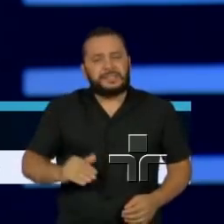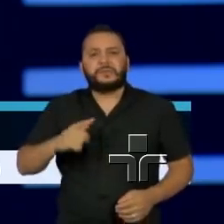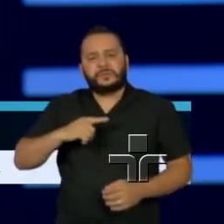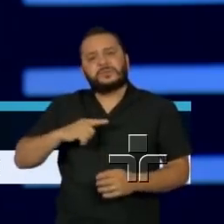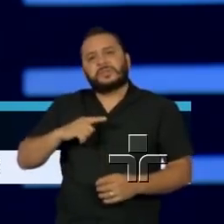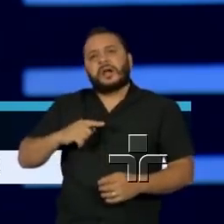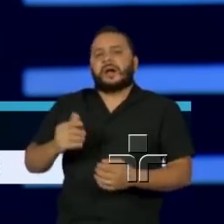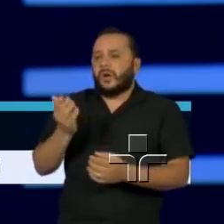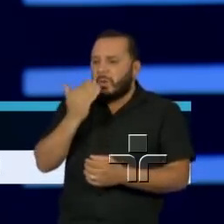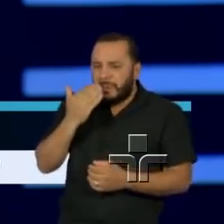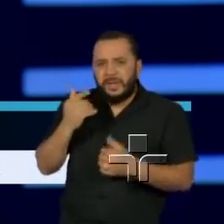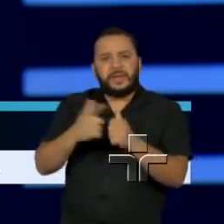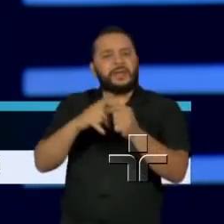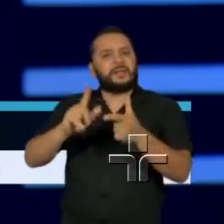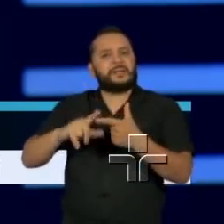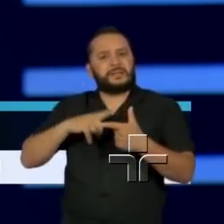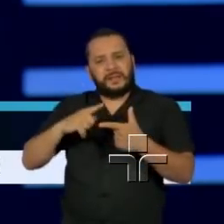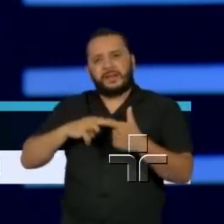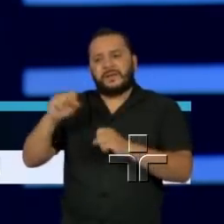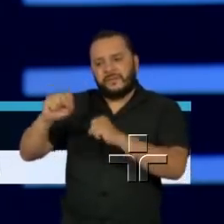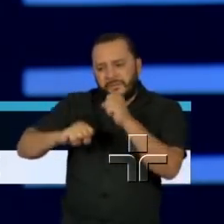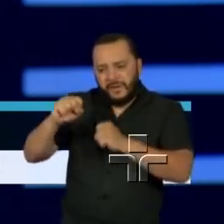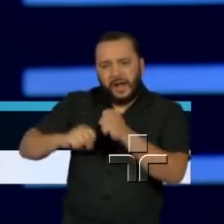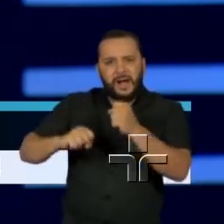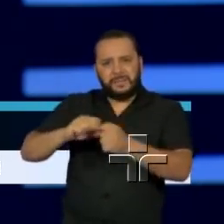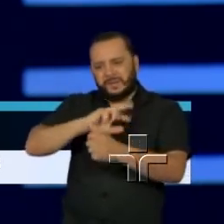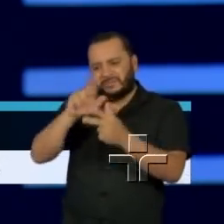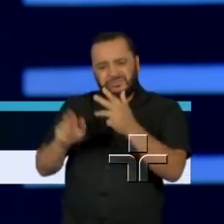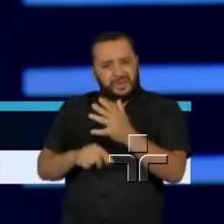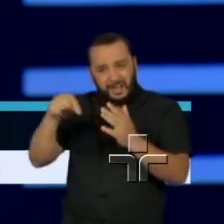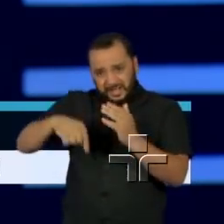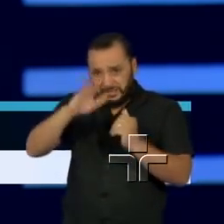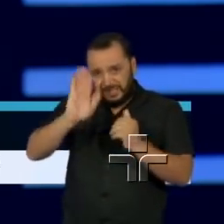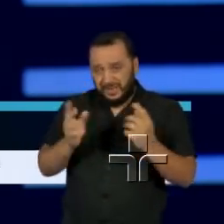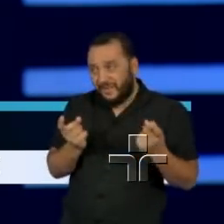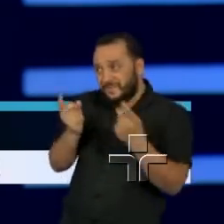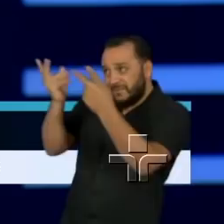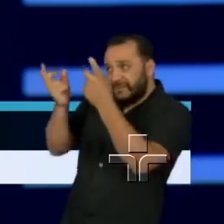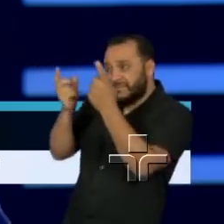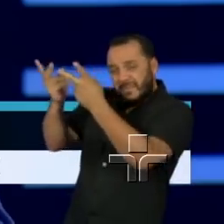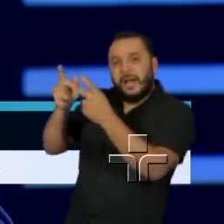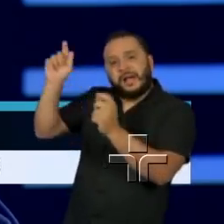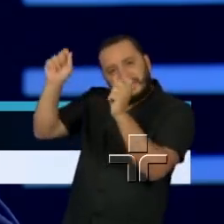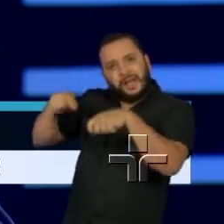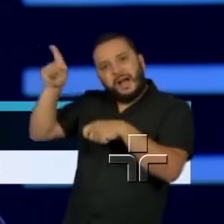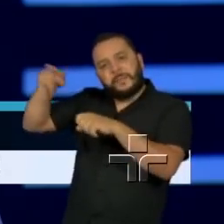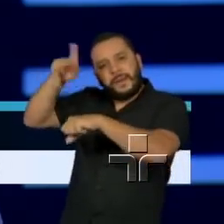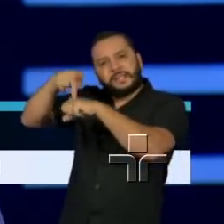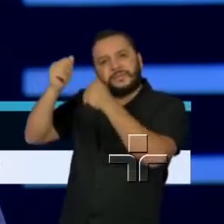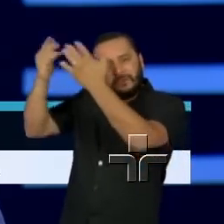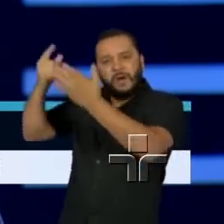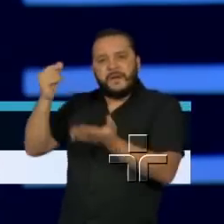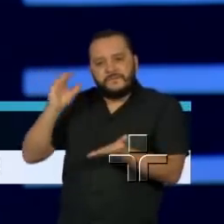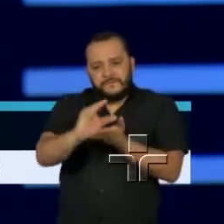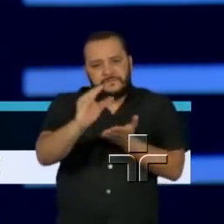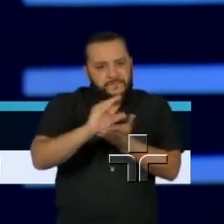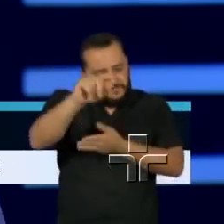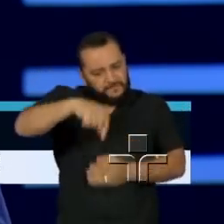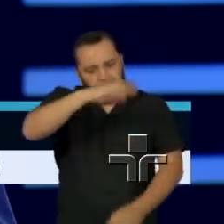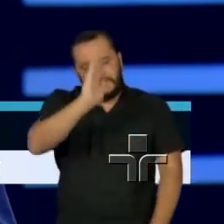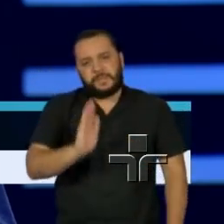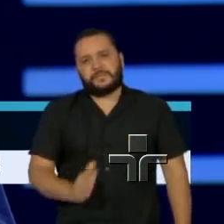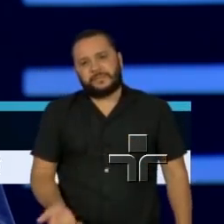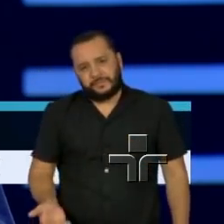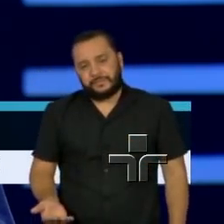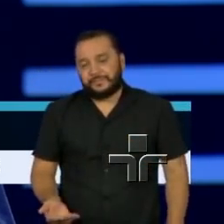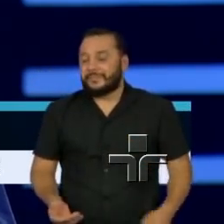de produtos do agronegócio, como também é essencial para os investimentos estrangeiros para o Brasil. Isso aí é central. E, por fim, e